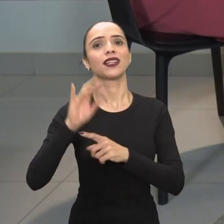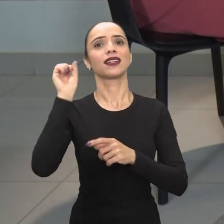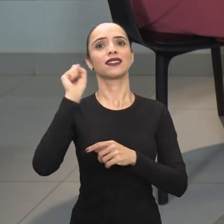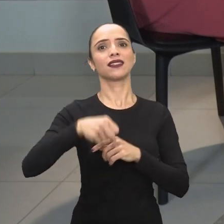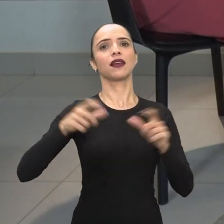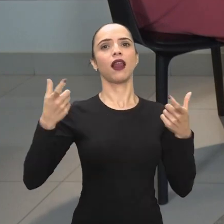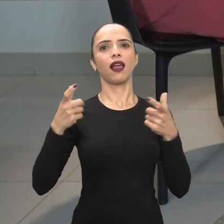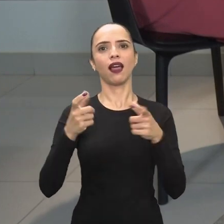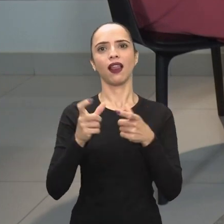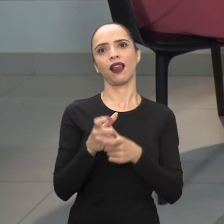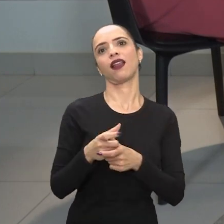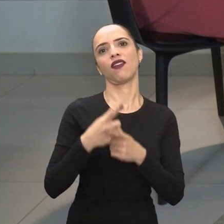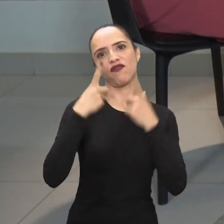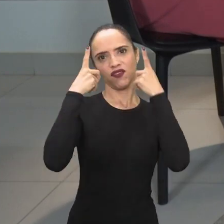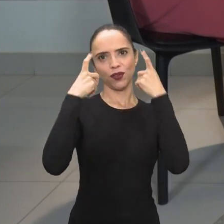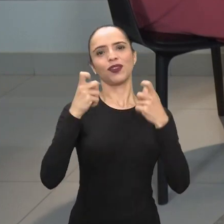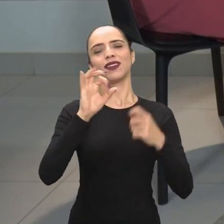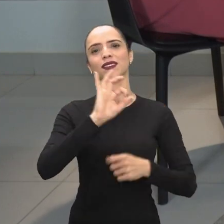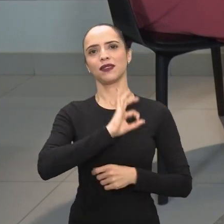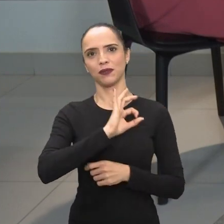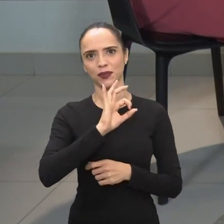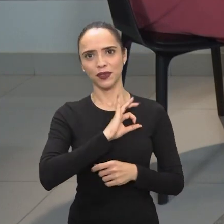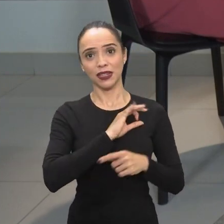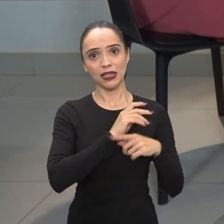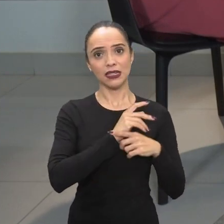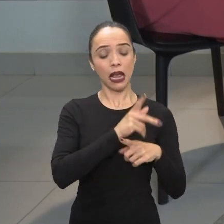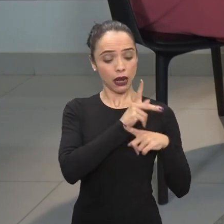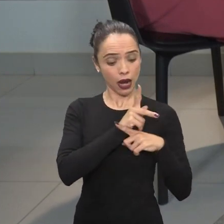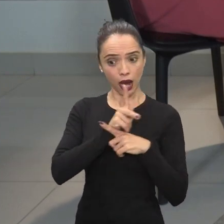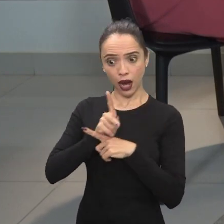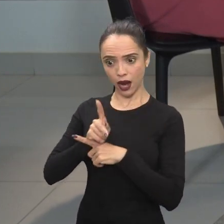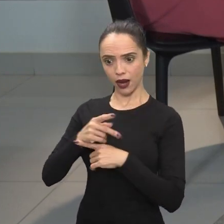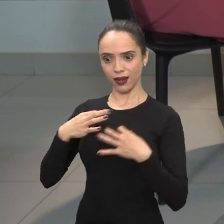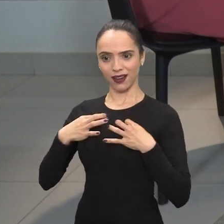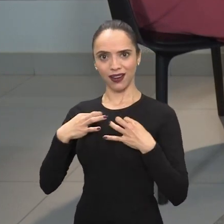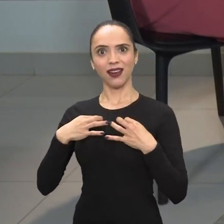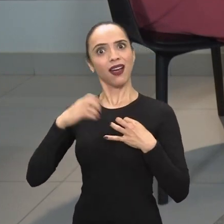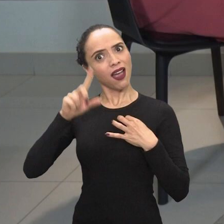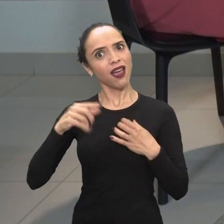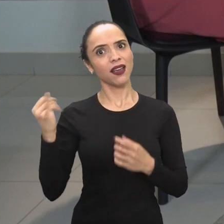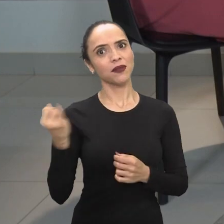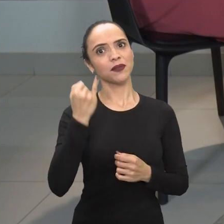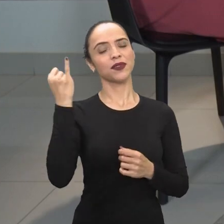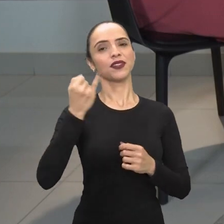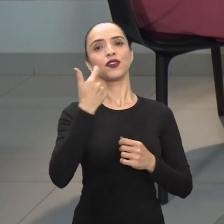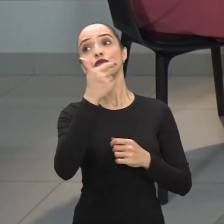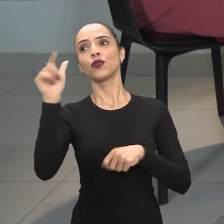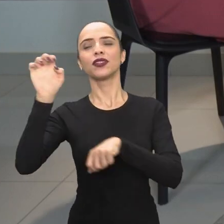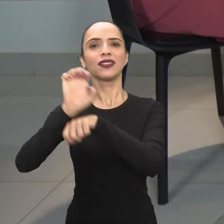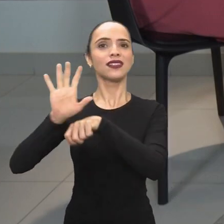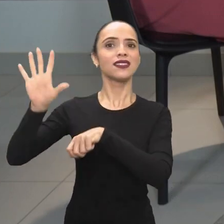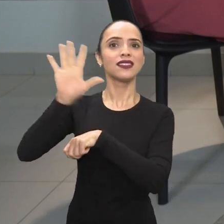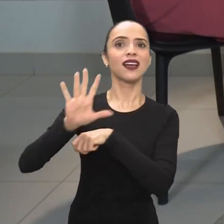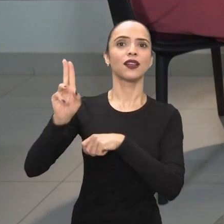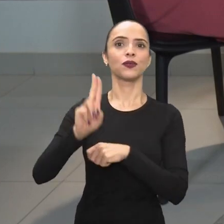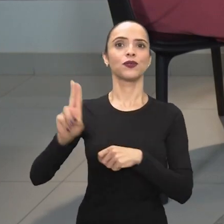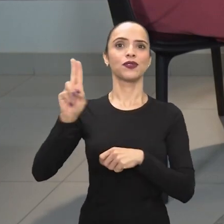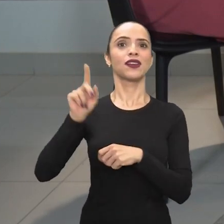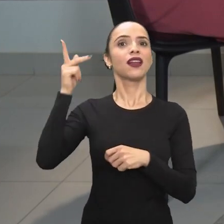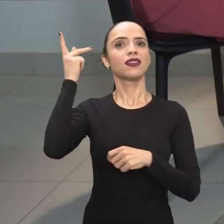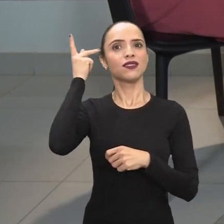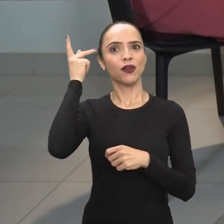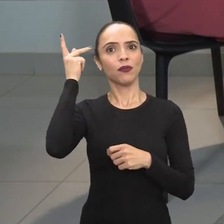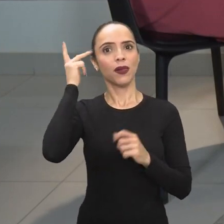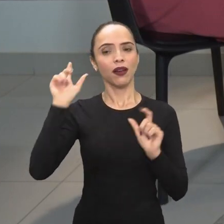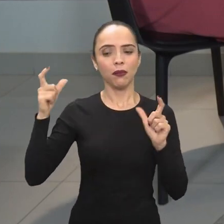letalidade policial né as câmeras são importantes isso já tem sido verificado em outros estados do próprio Estado